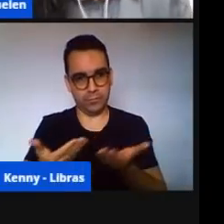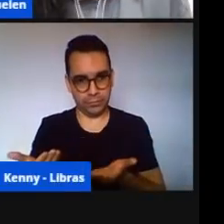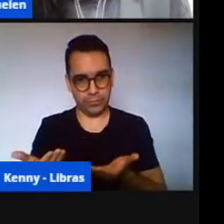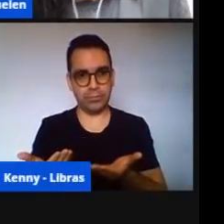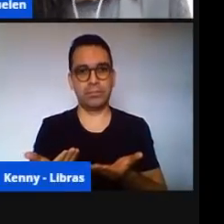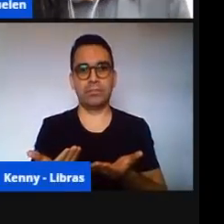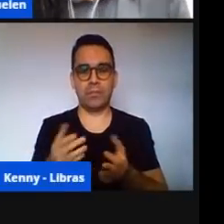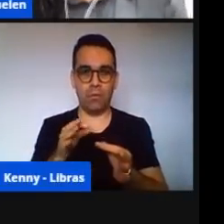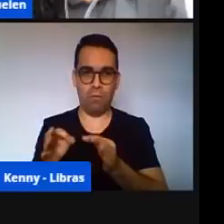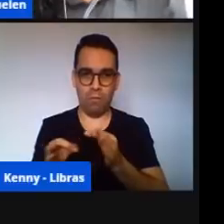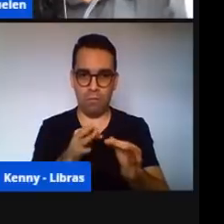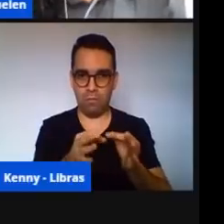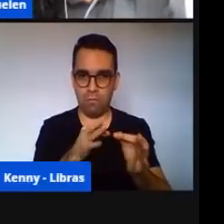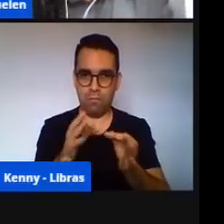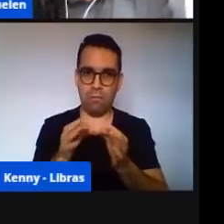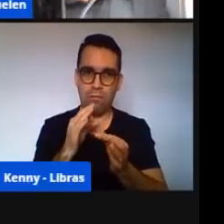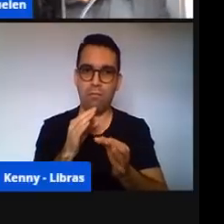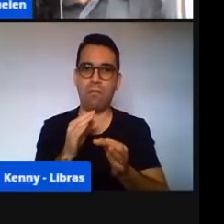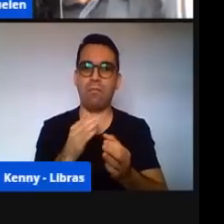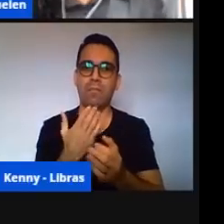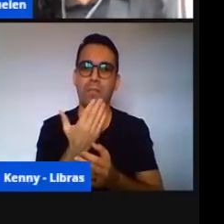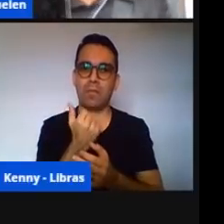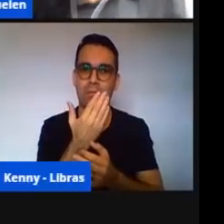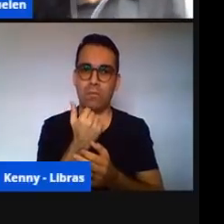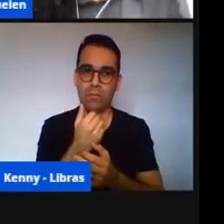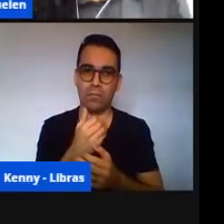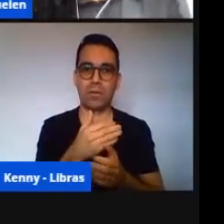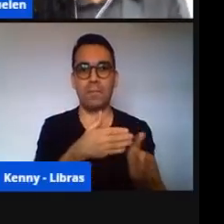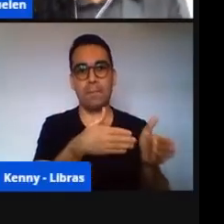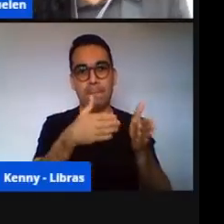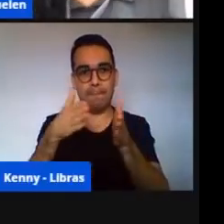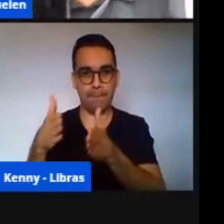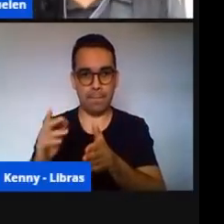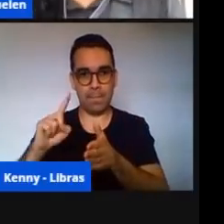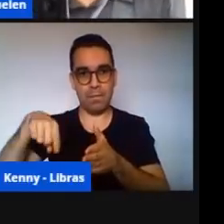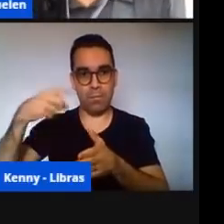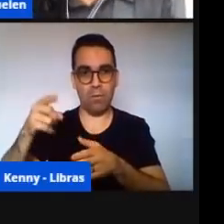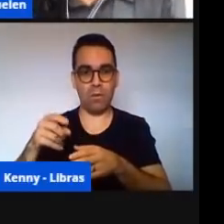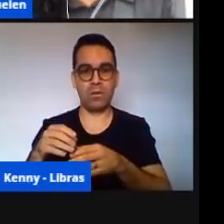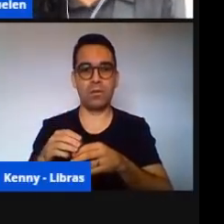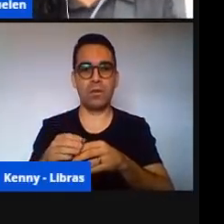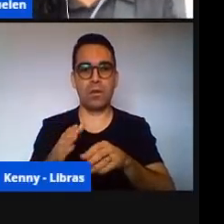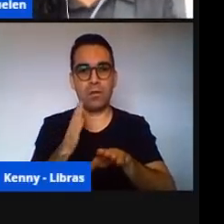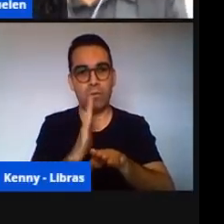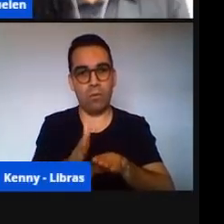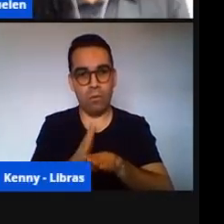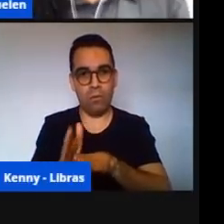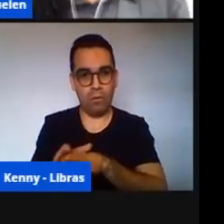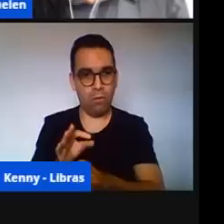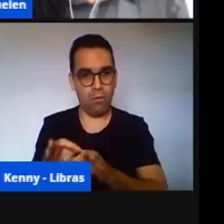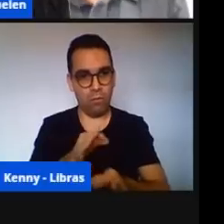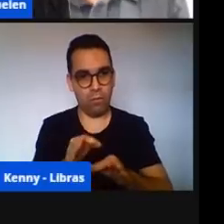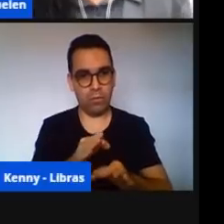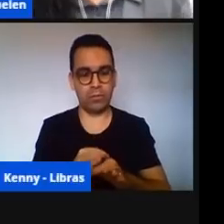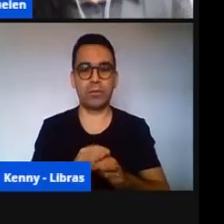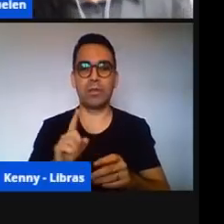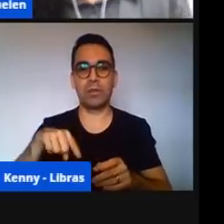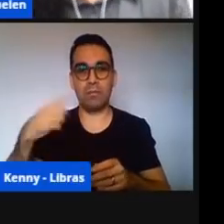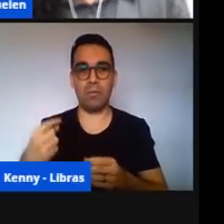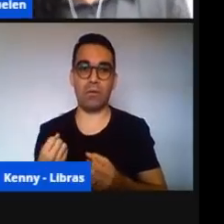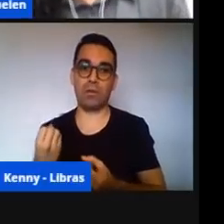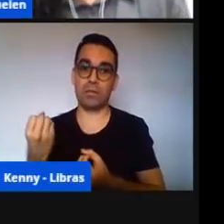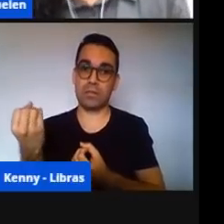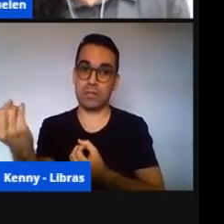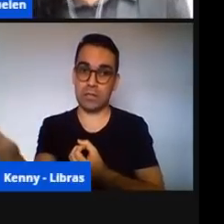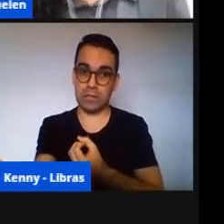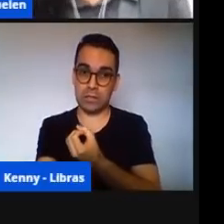né? A gente tem que tomar cuidado em todos os processos da higienização desses alimentos, para a gente garantir que a gente vai estar